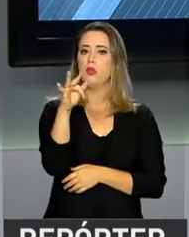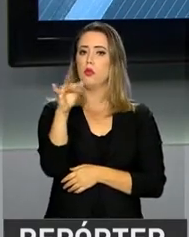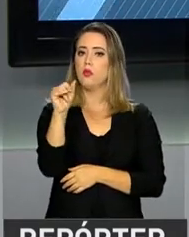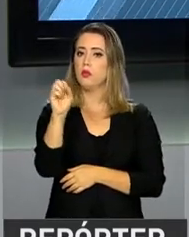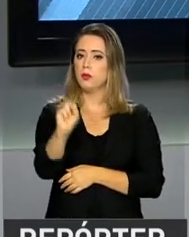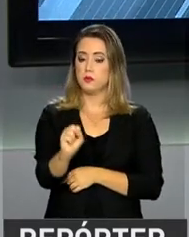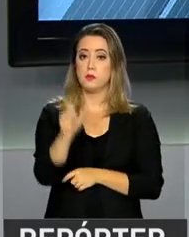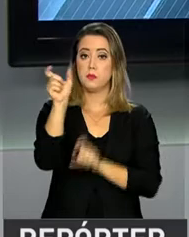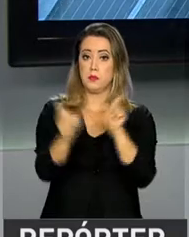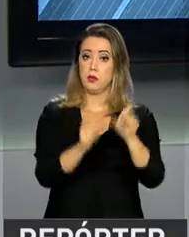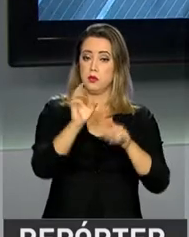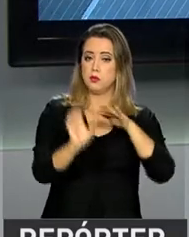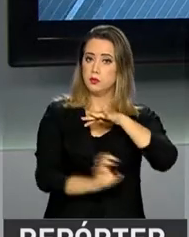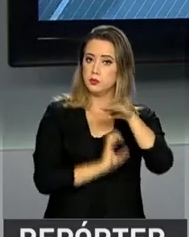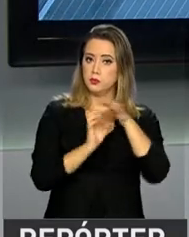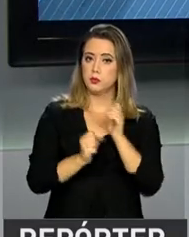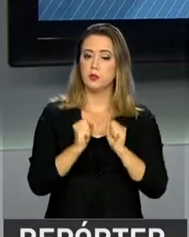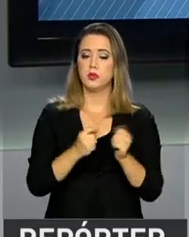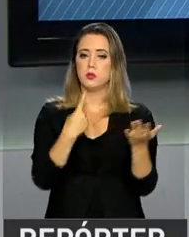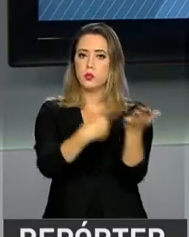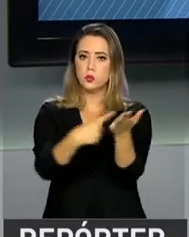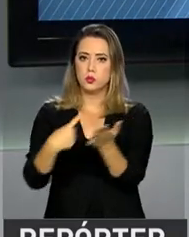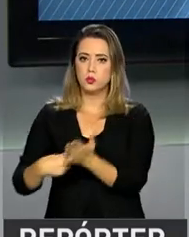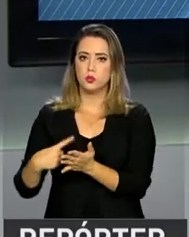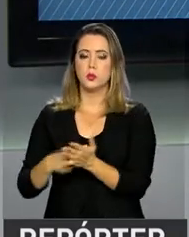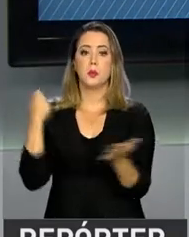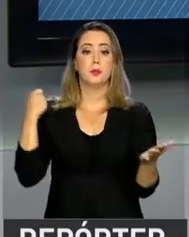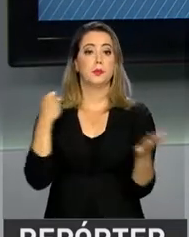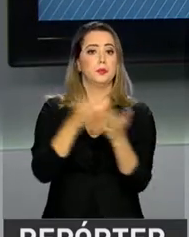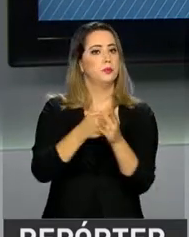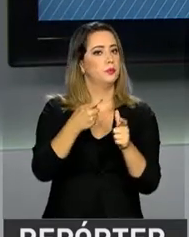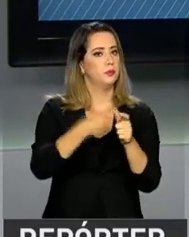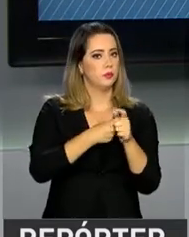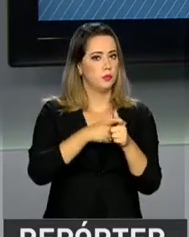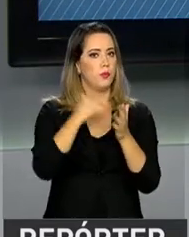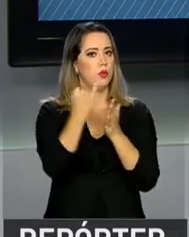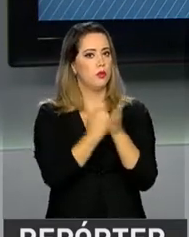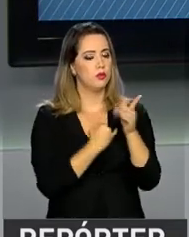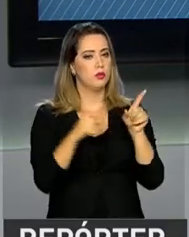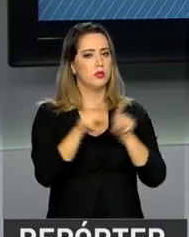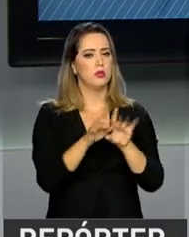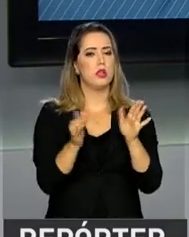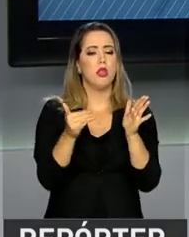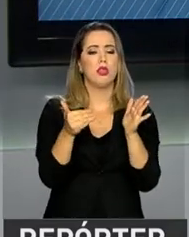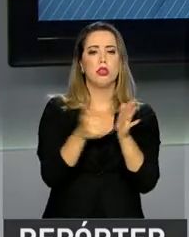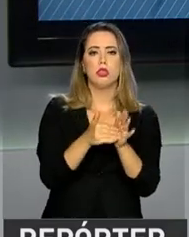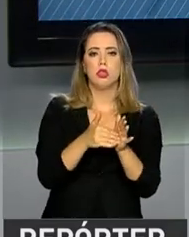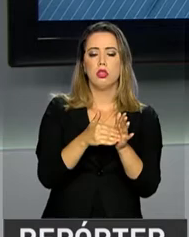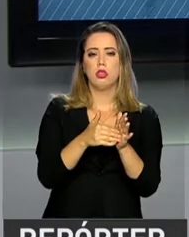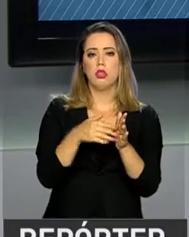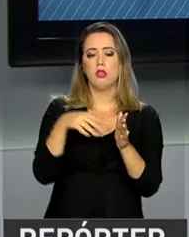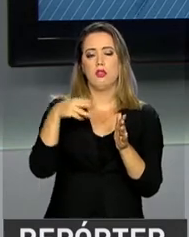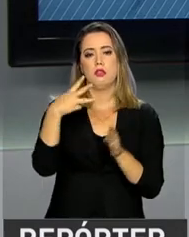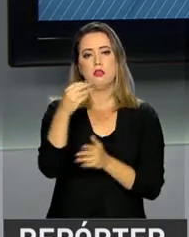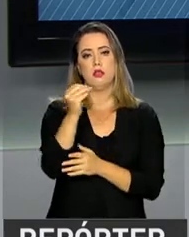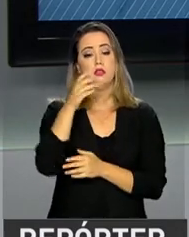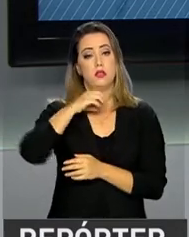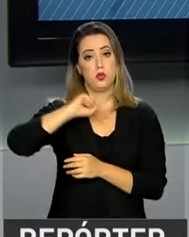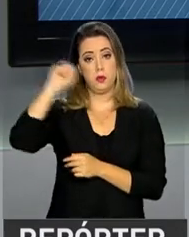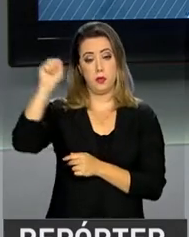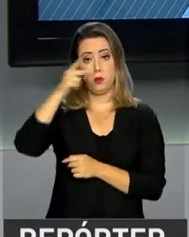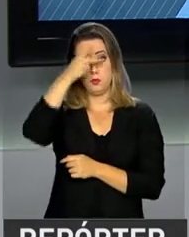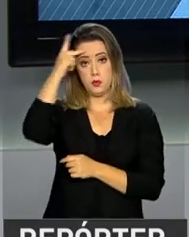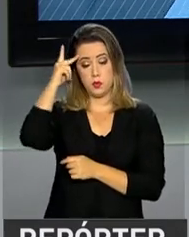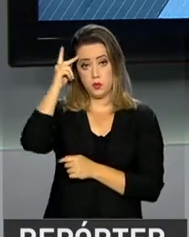e empresas podem aderir ao programa para pagar débitos tributários e não tributários vencidos até 30 de abril deste ano quem